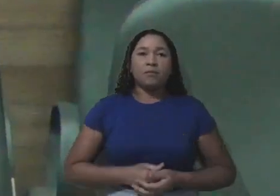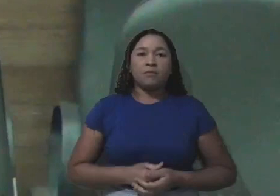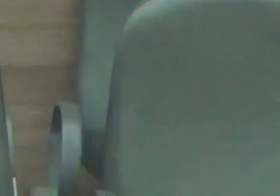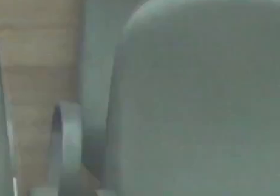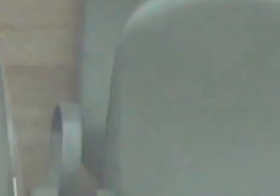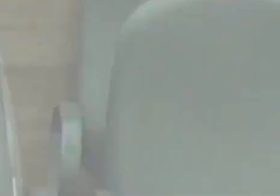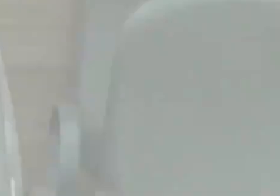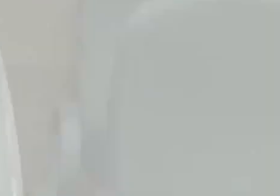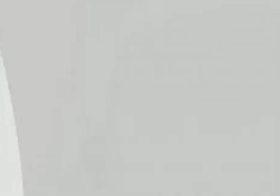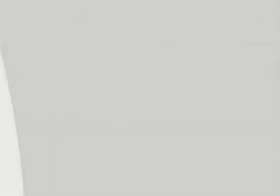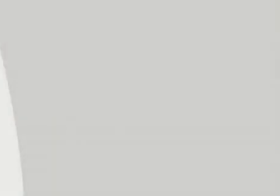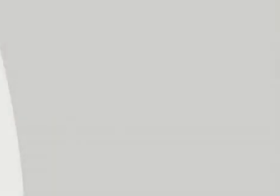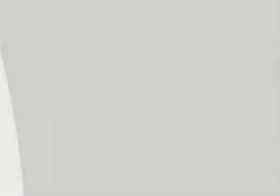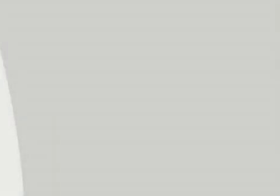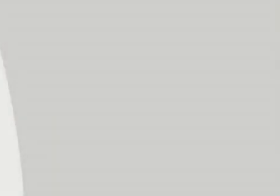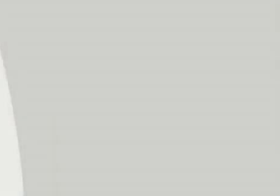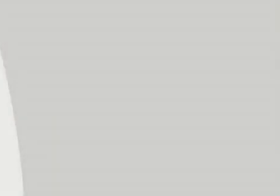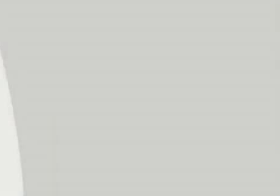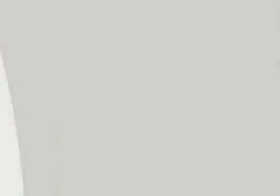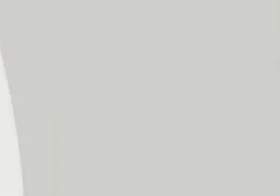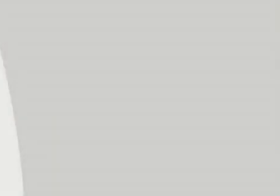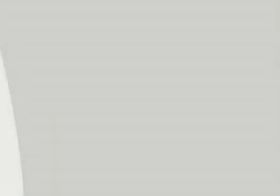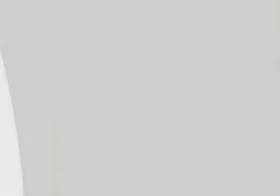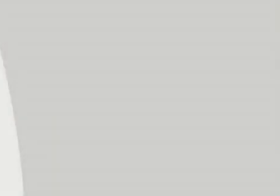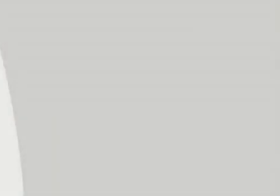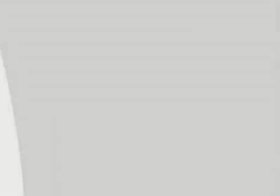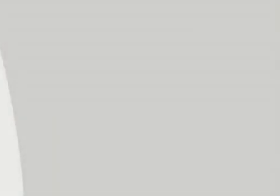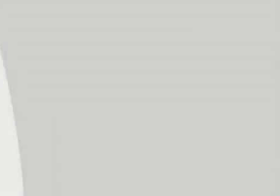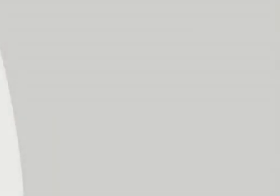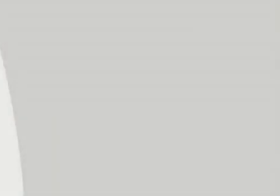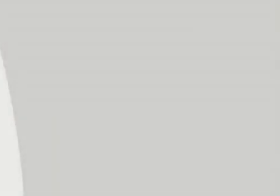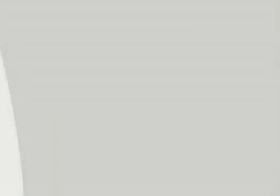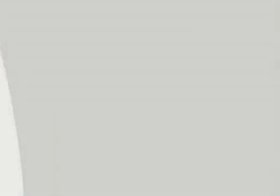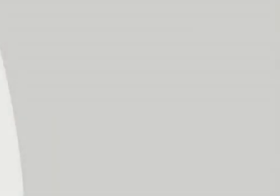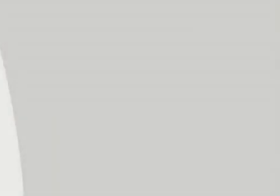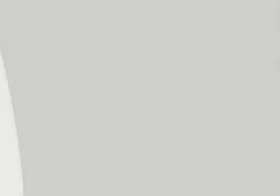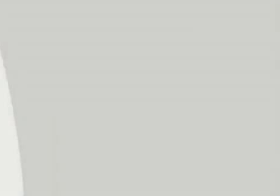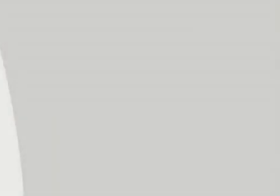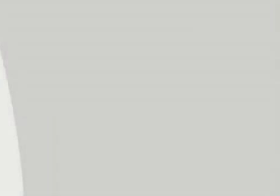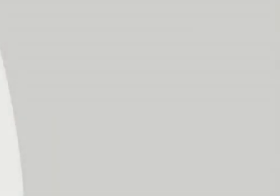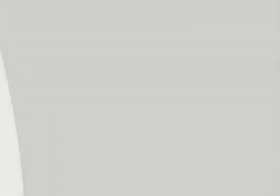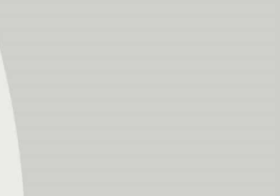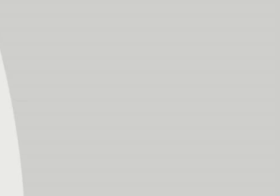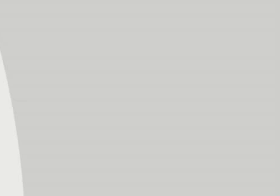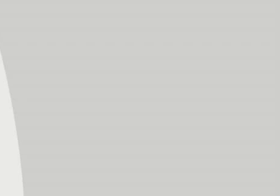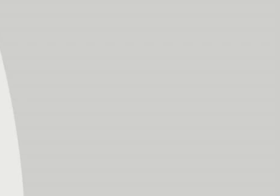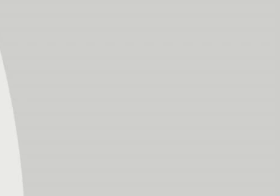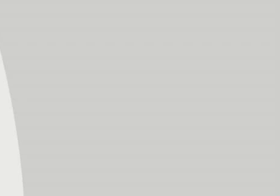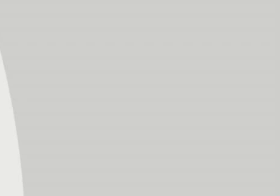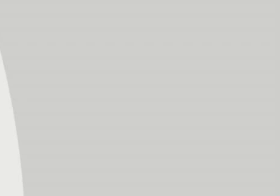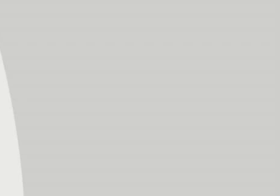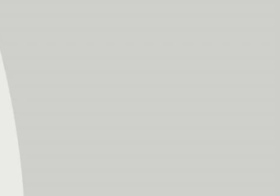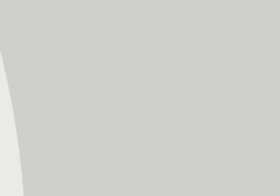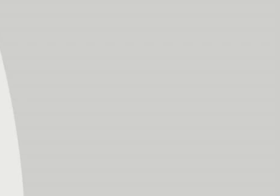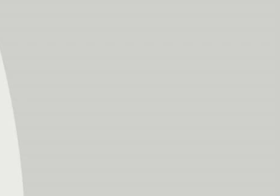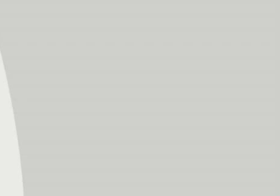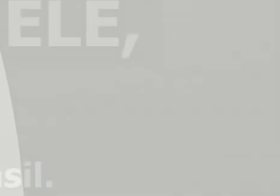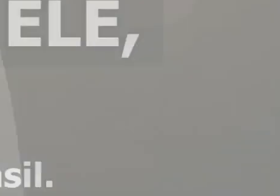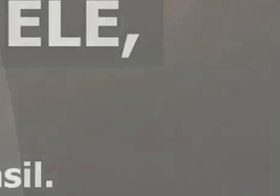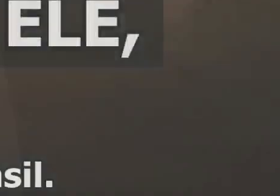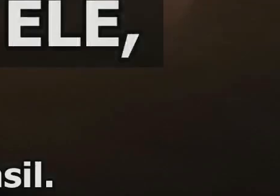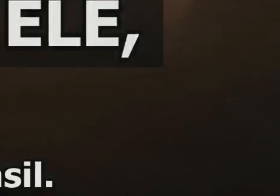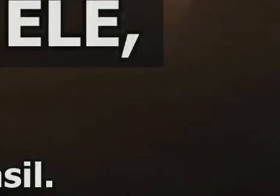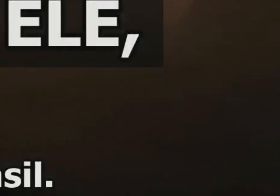Ora, irmãos, rogamo-vos pela vinda do nosso Senhor Jesus Cristo e pela